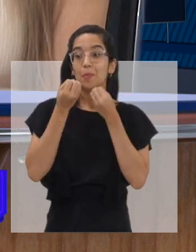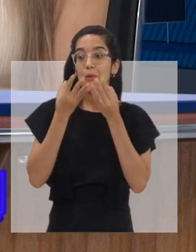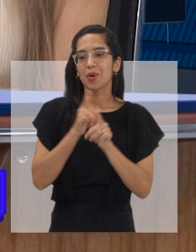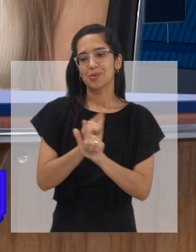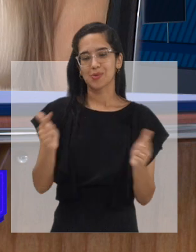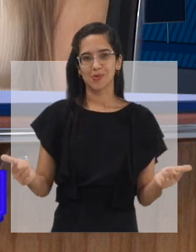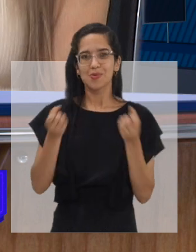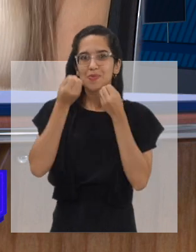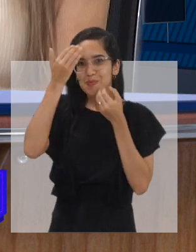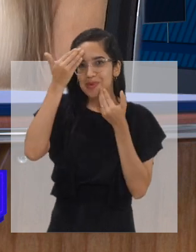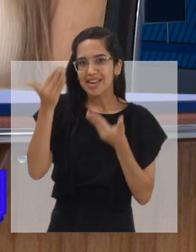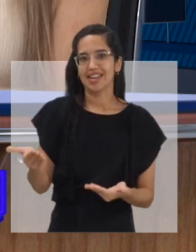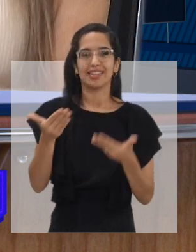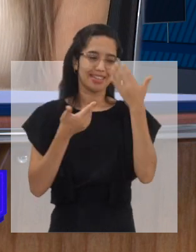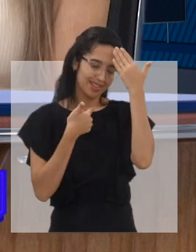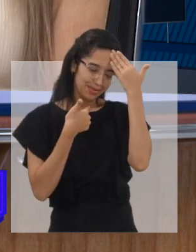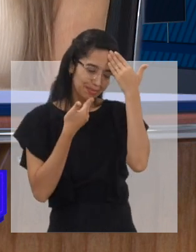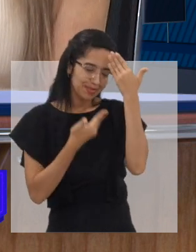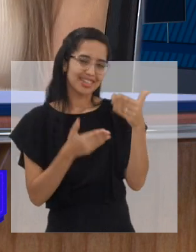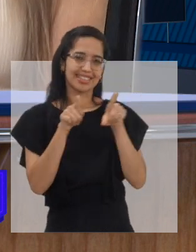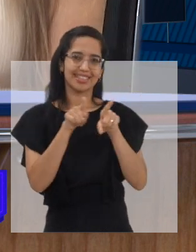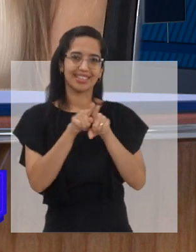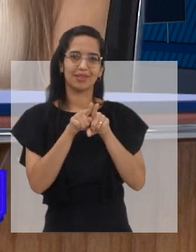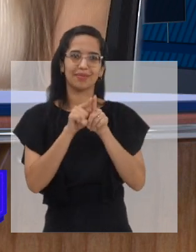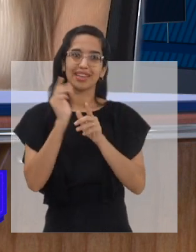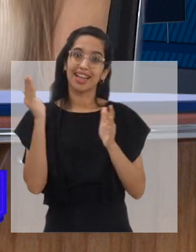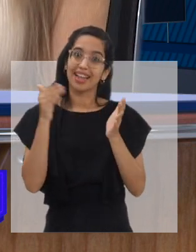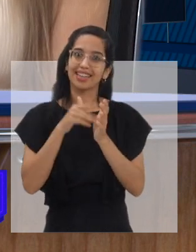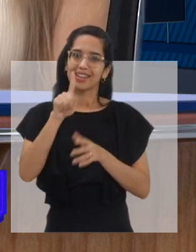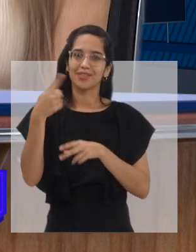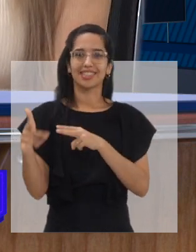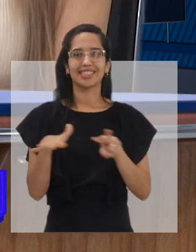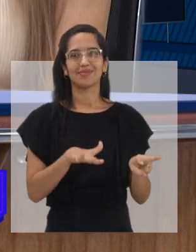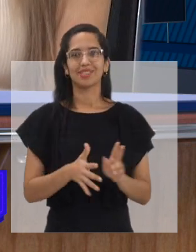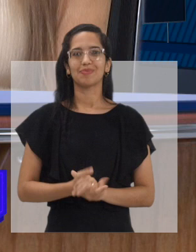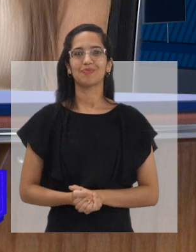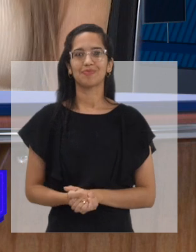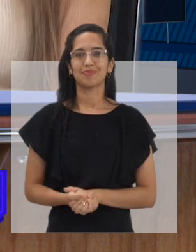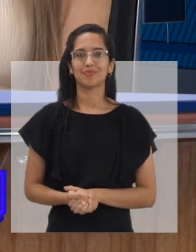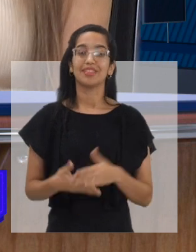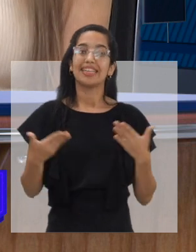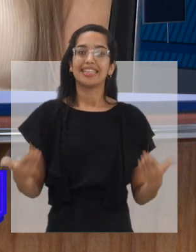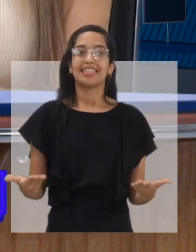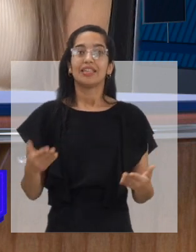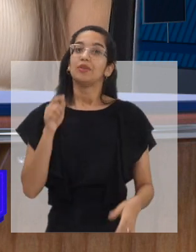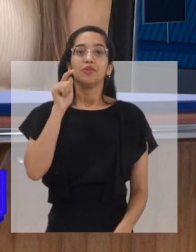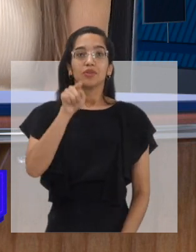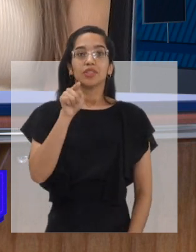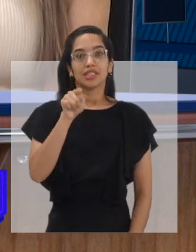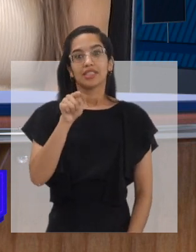pela presença aqui, tá bom? Ah, eu que agradeço, seu Chico Costa. E até a semana que vem. Tá, até a semana que vem. Portanto, está aí. E você que